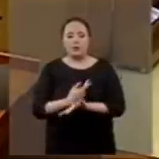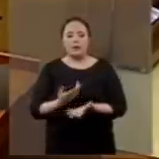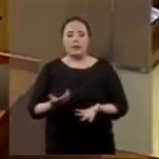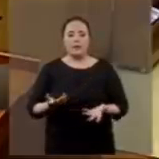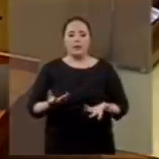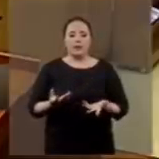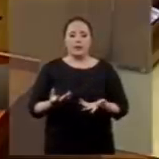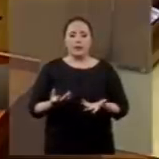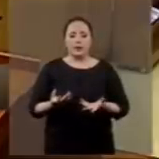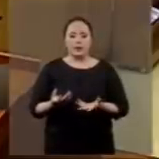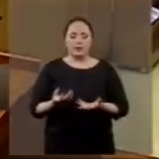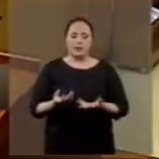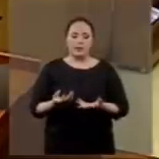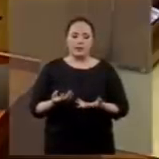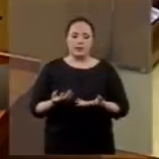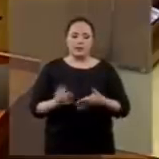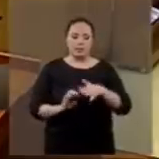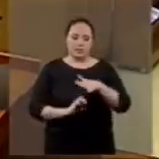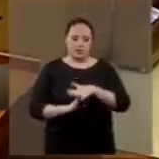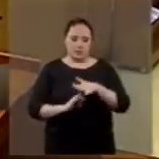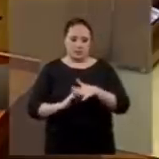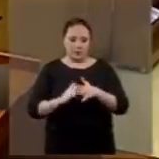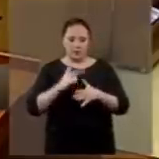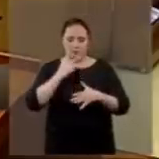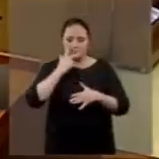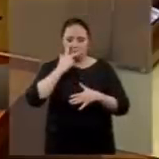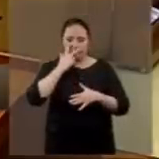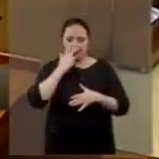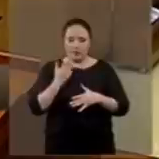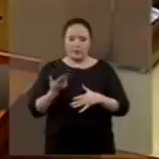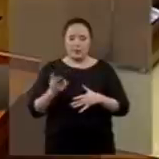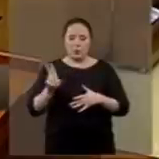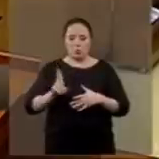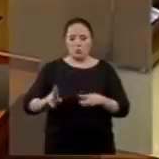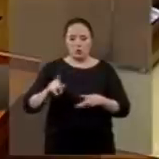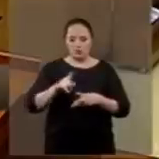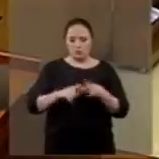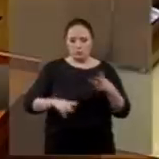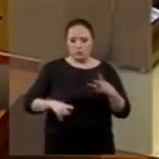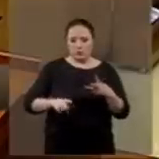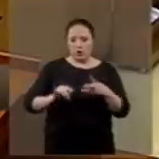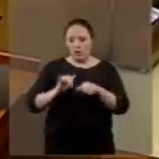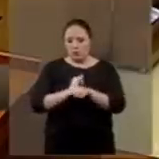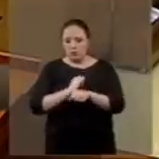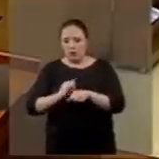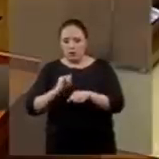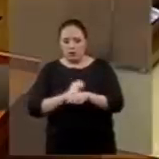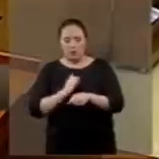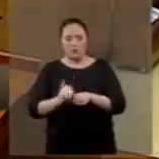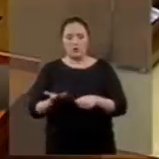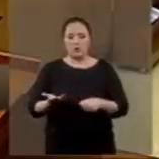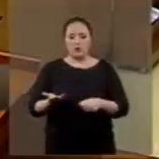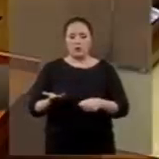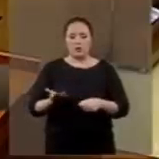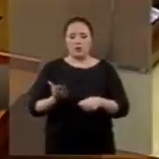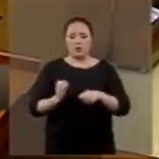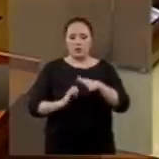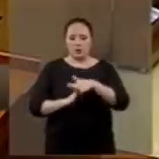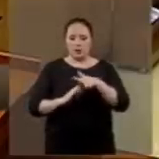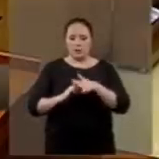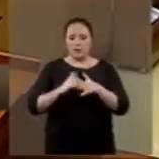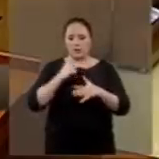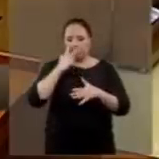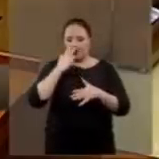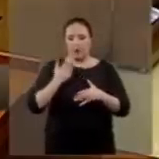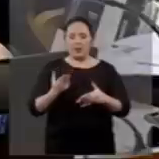mercado e essas empresas pudessem, através dessas três hipóteses, pudessem fazer com que o mercado sofresse um abalo